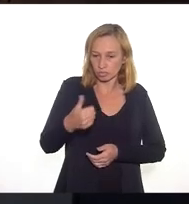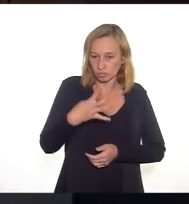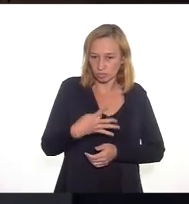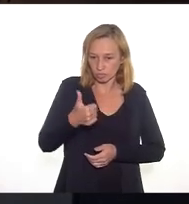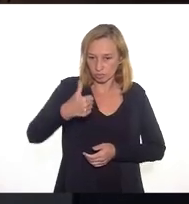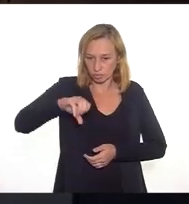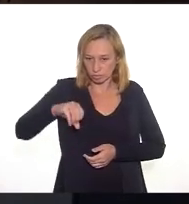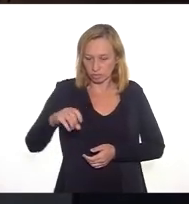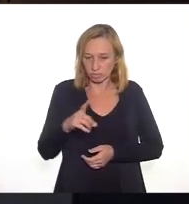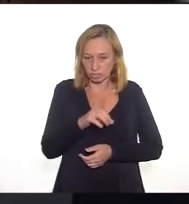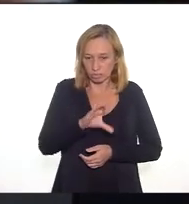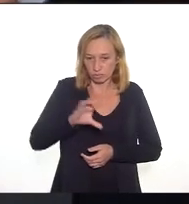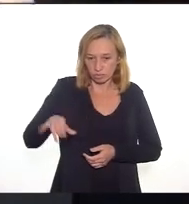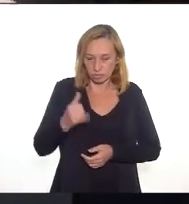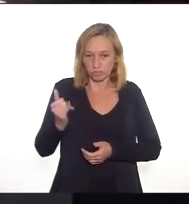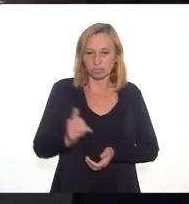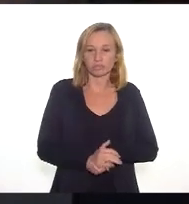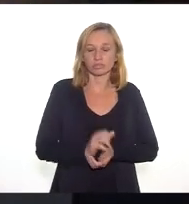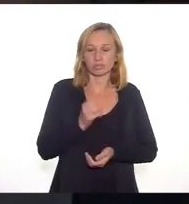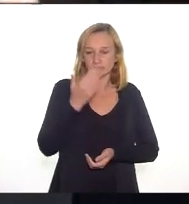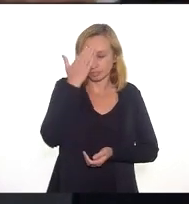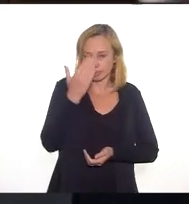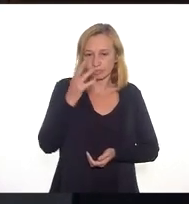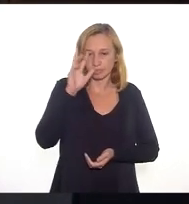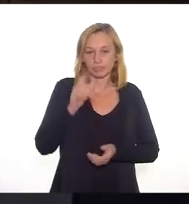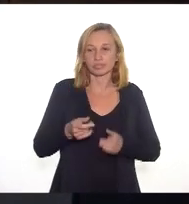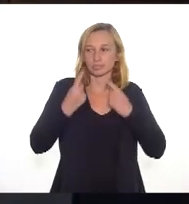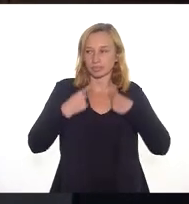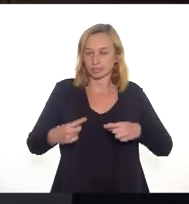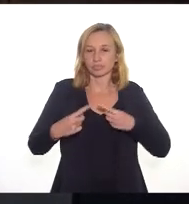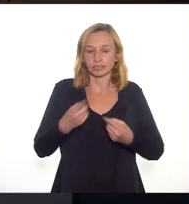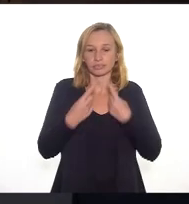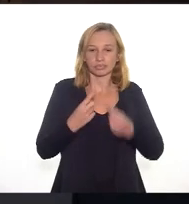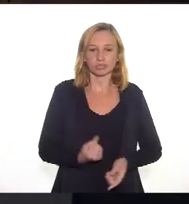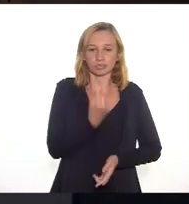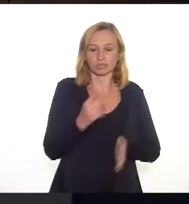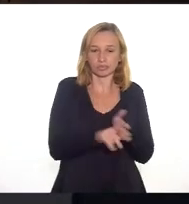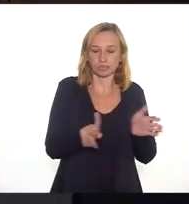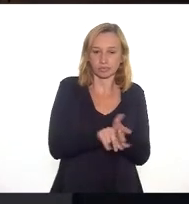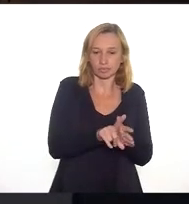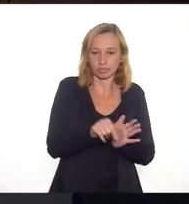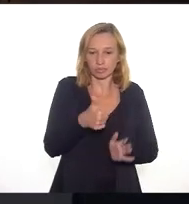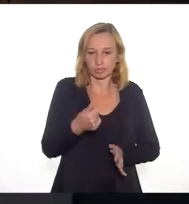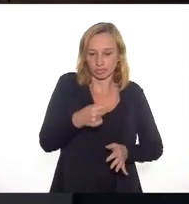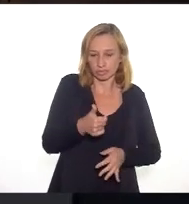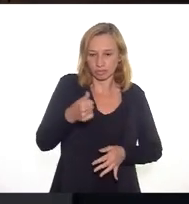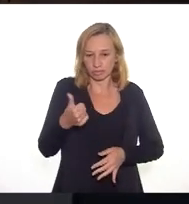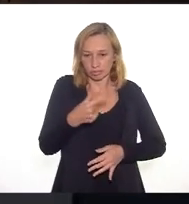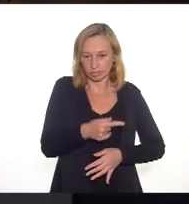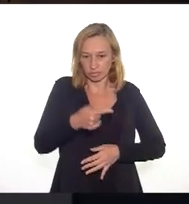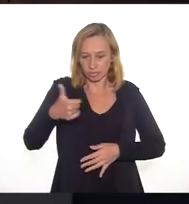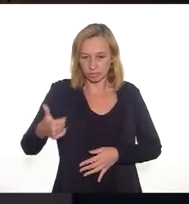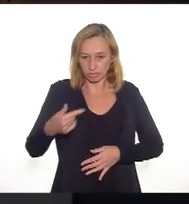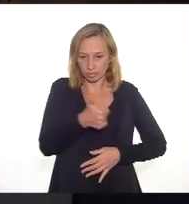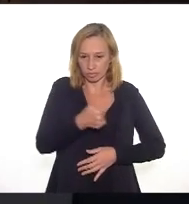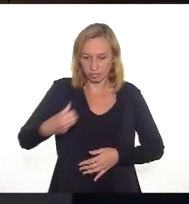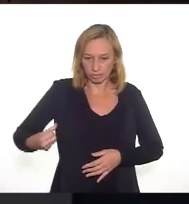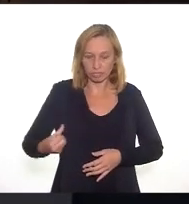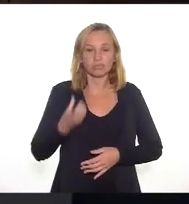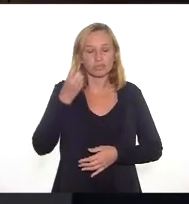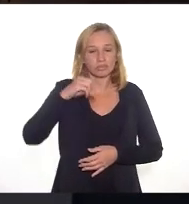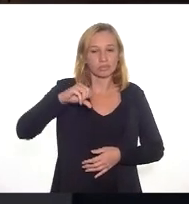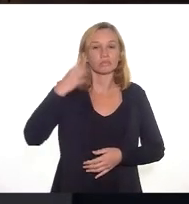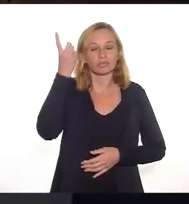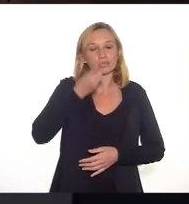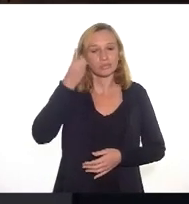1414-19 à CCJ. Obrigado, presidente. Anuncio, em regime de urgência e discussão única, projeto de lei 1772 de 2019, de autoria